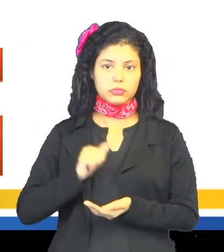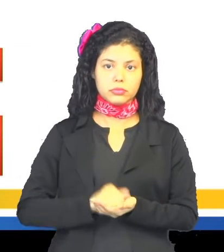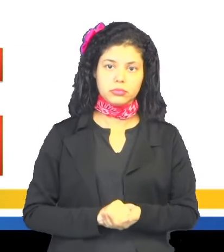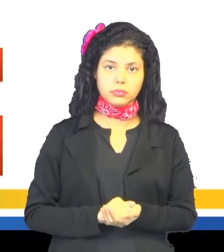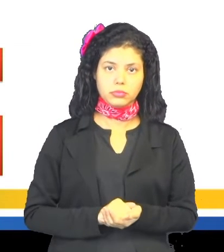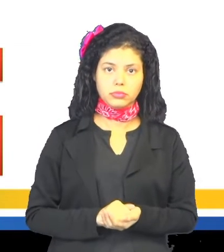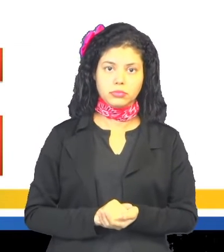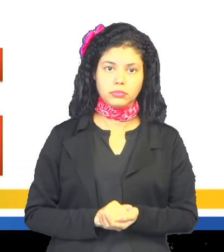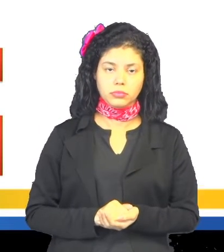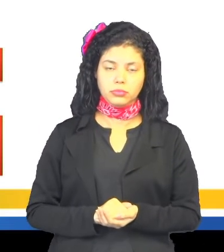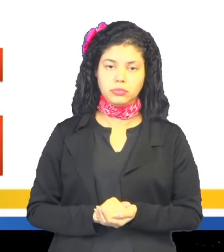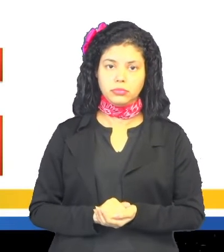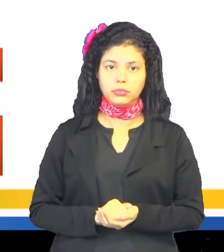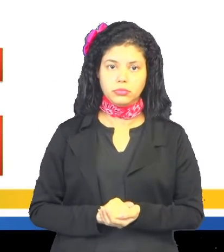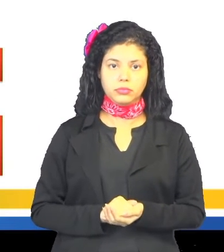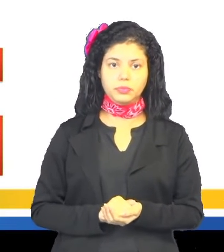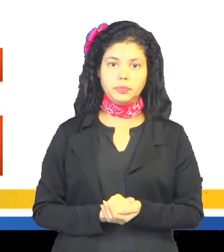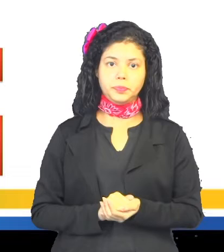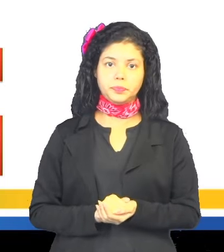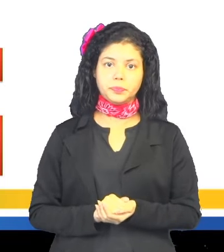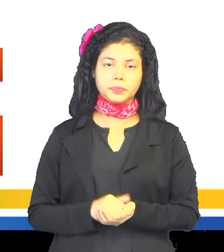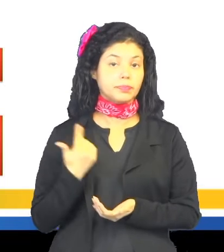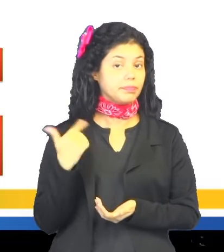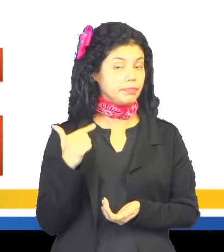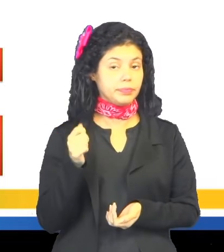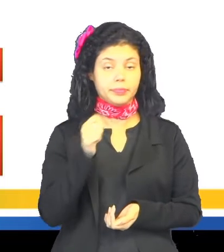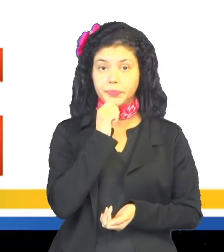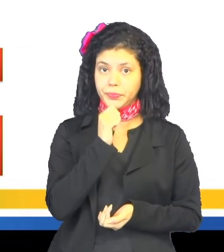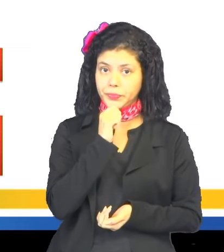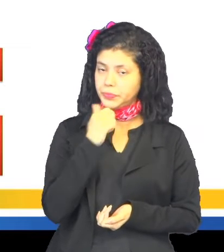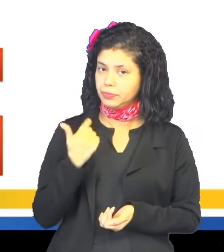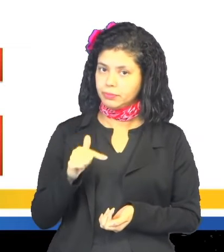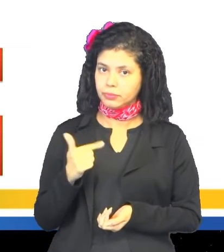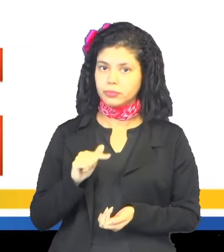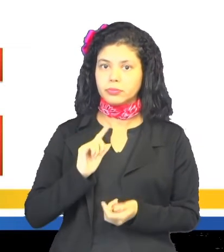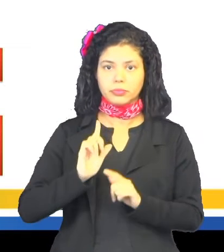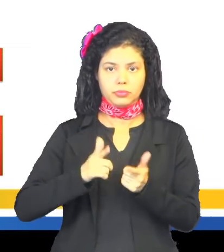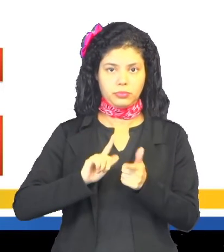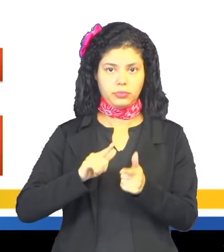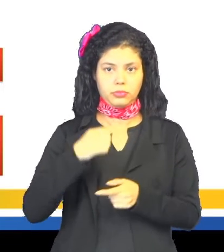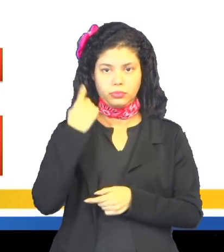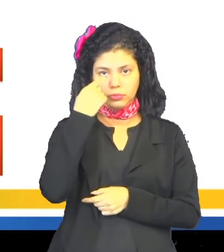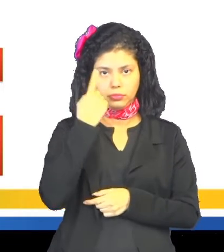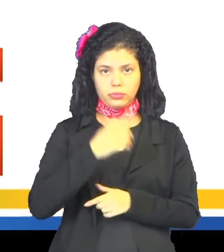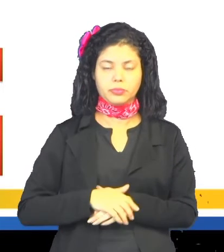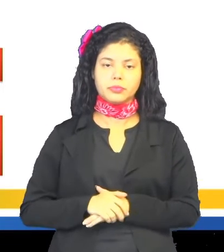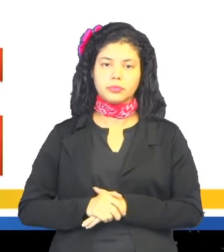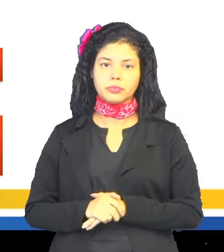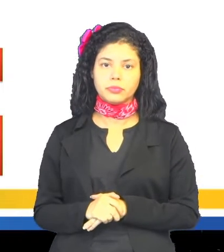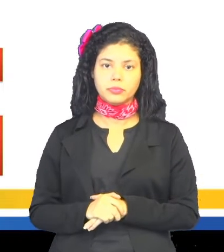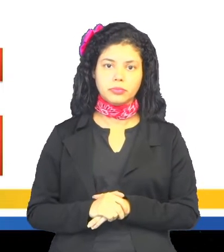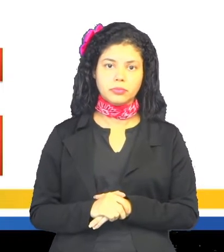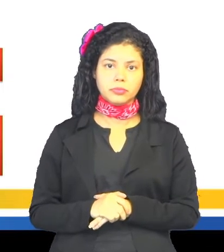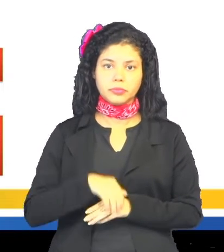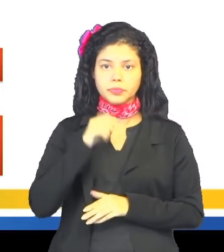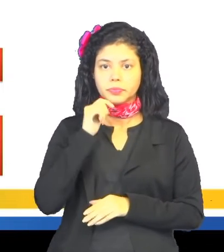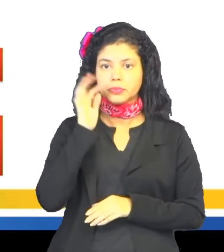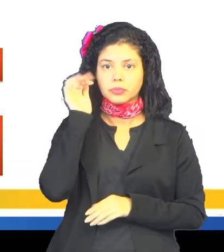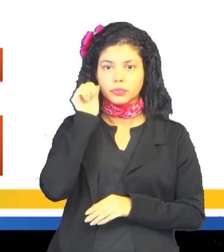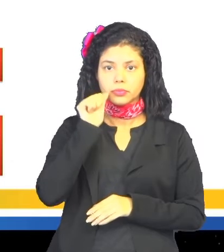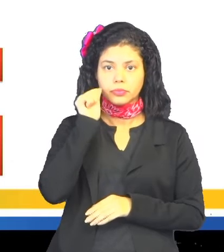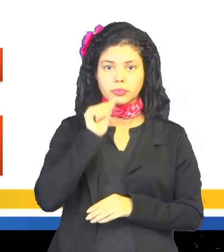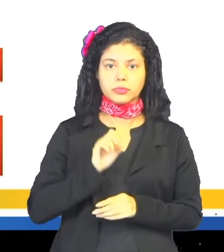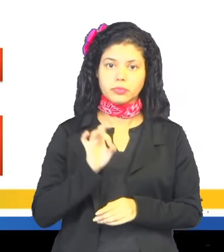tá as letras me dígrafos que não existem na língua espanhola né e a letra são feminina